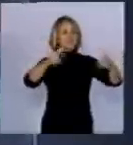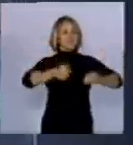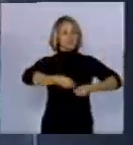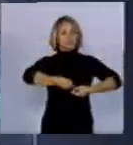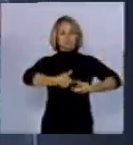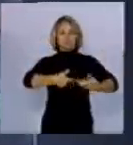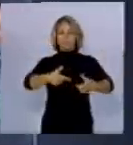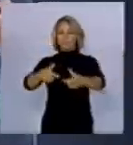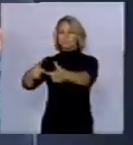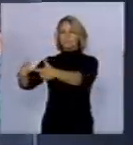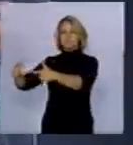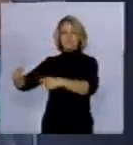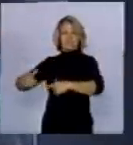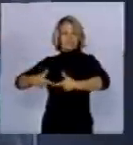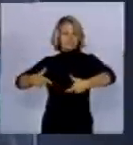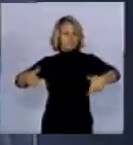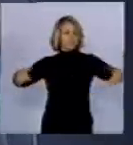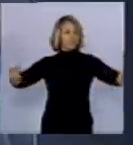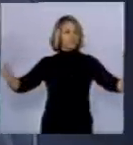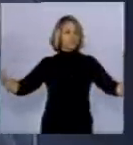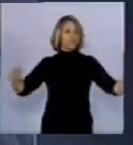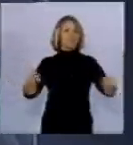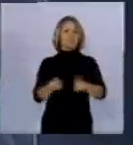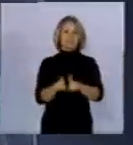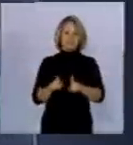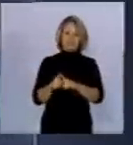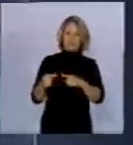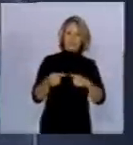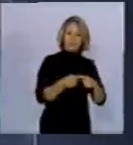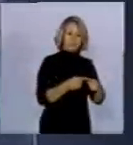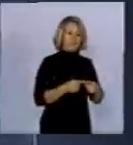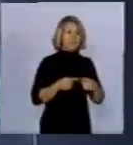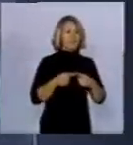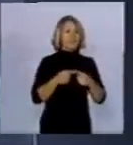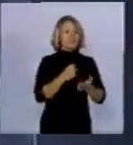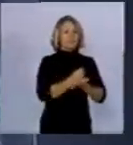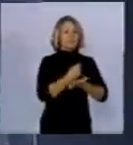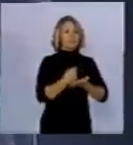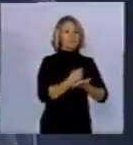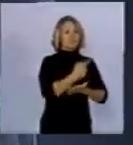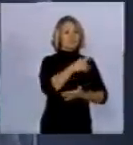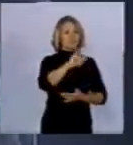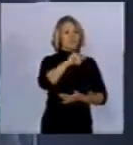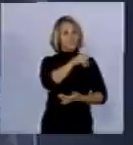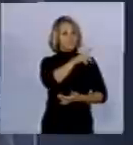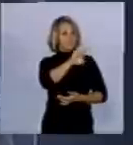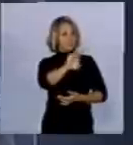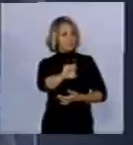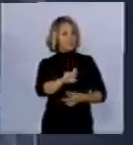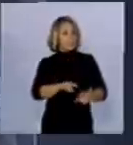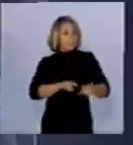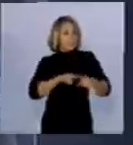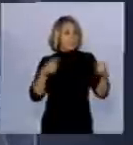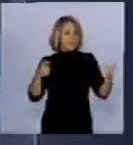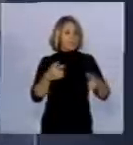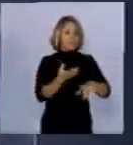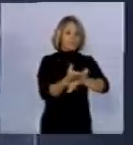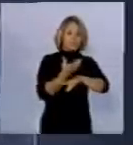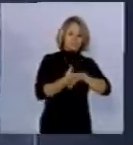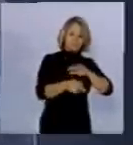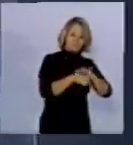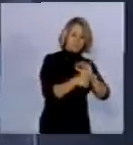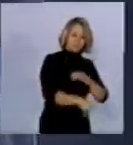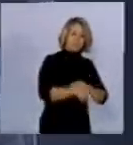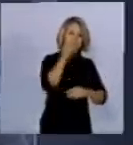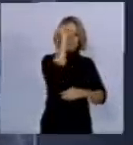e se ao mesmo tempo convergiram pro protocolo de IP mas a verdade é que o conteúdo brasileiro tem